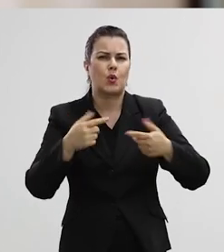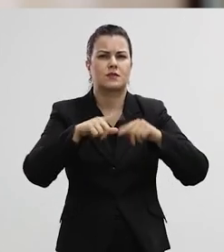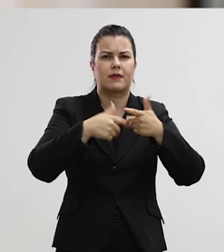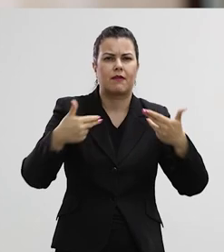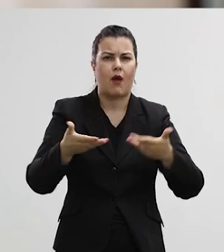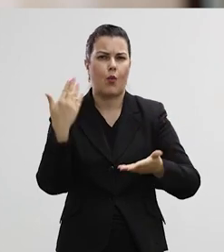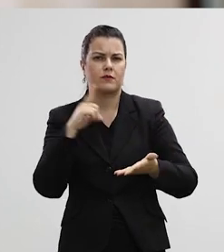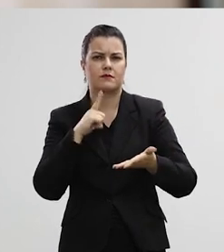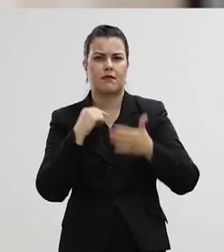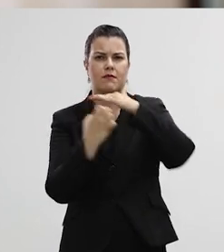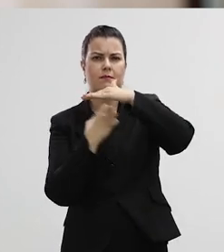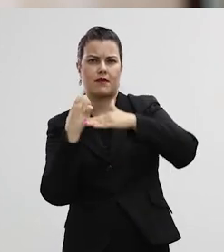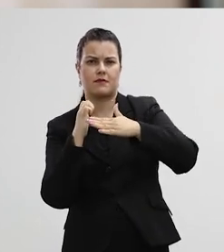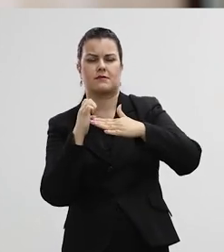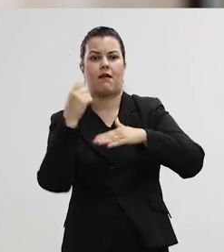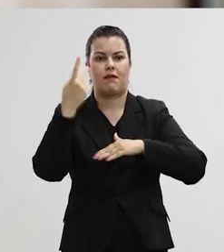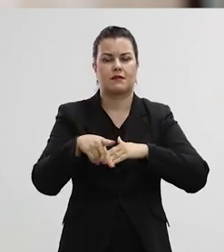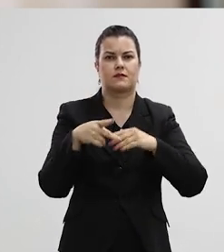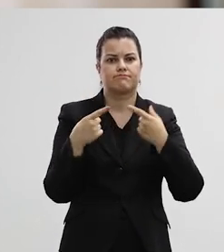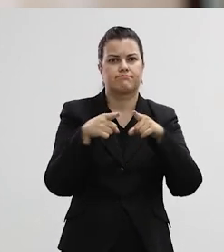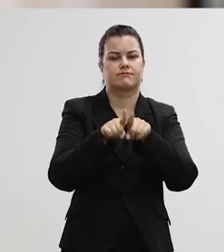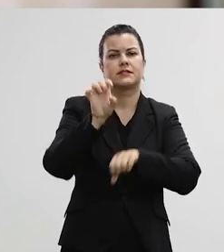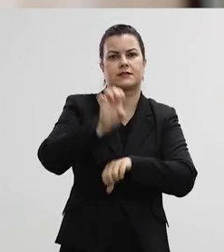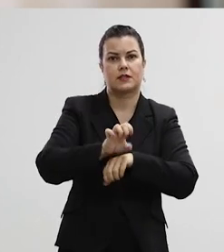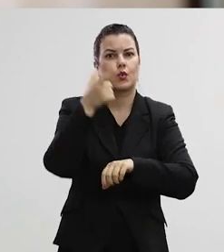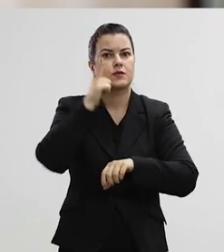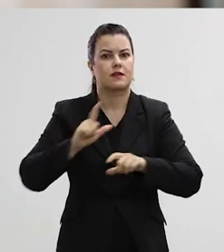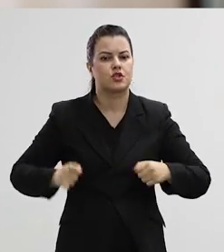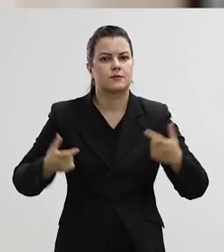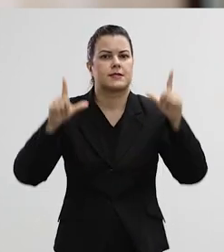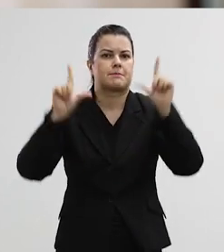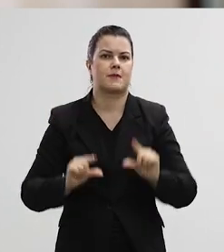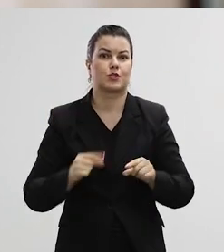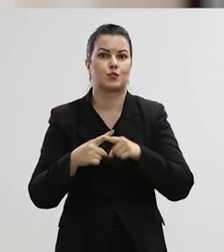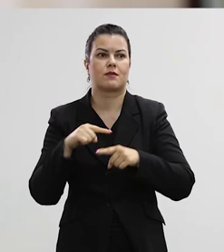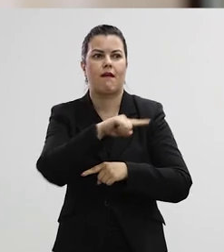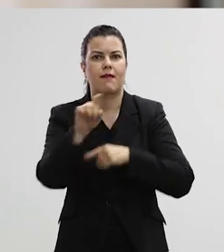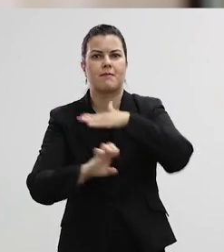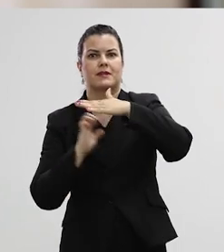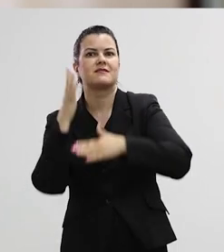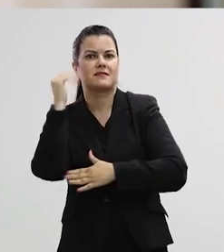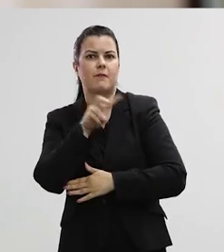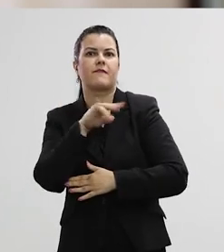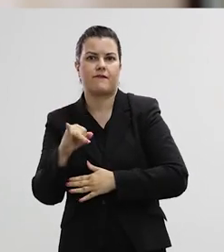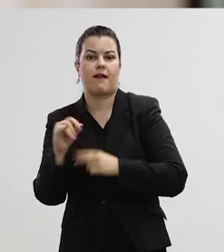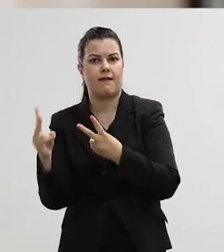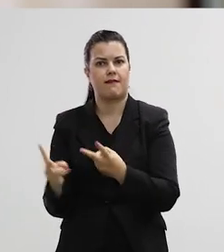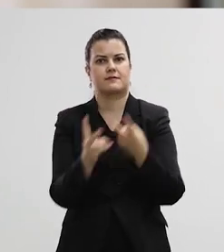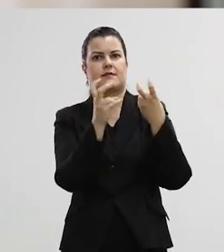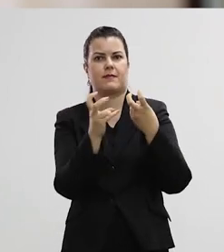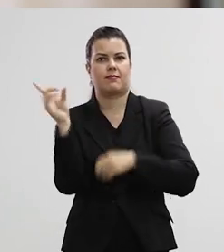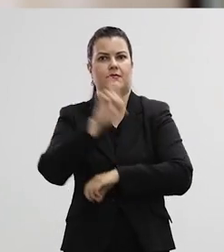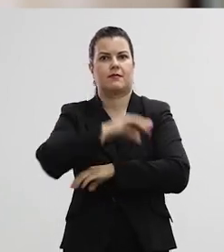cobrados do Estado em vários itens sofrem redução exigindo menos despesas do setor público Afinal as empresas